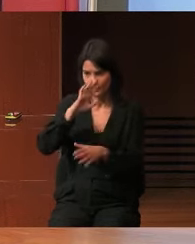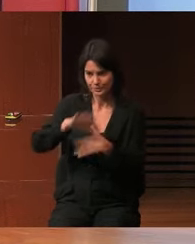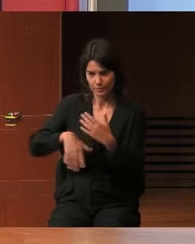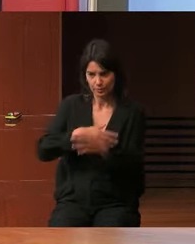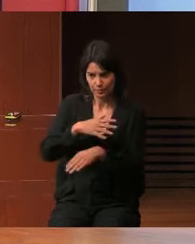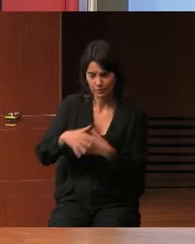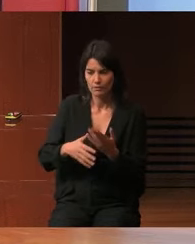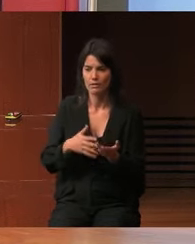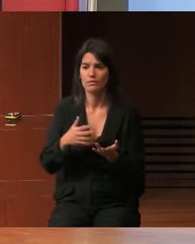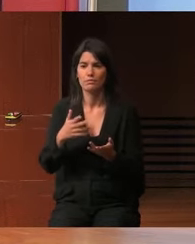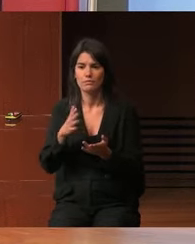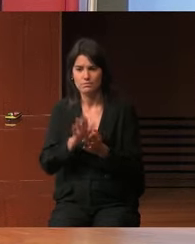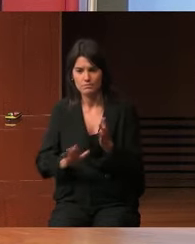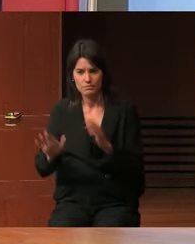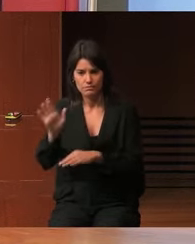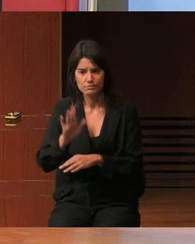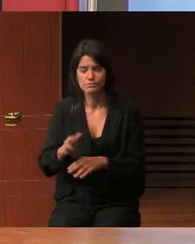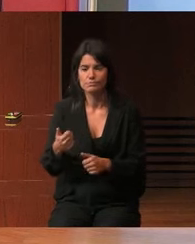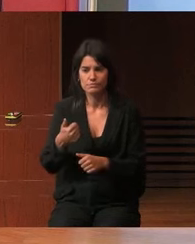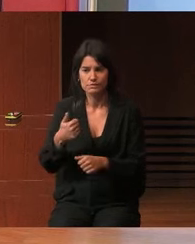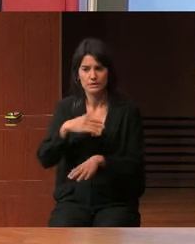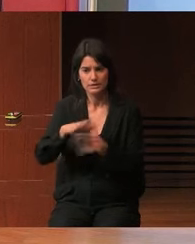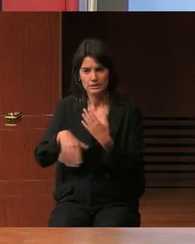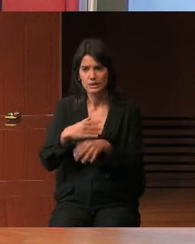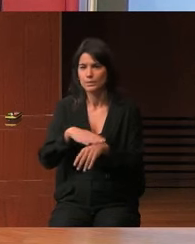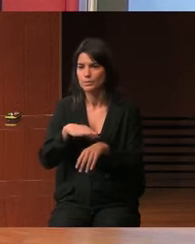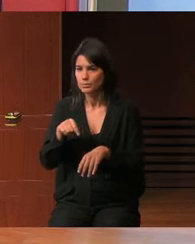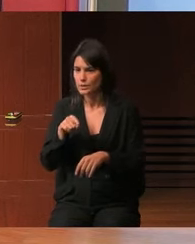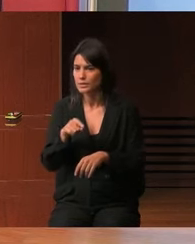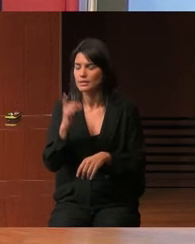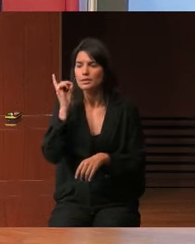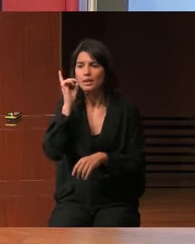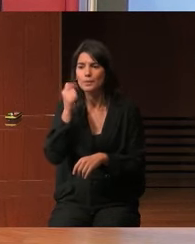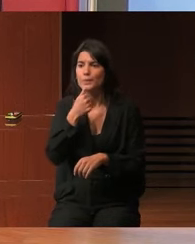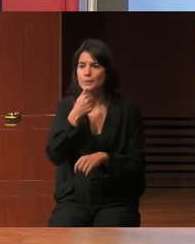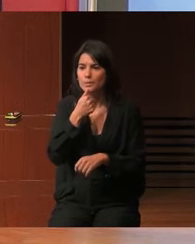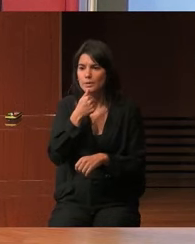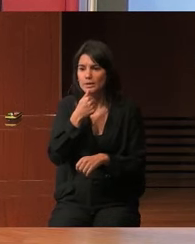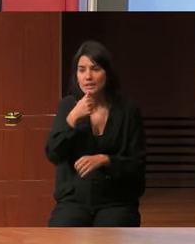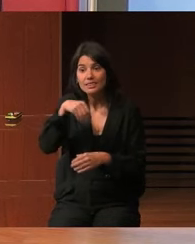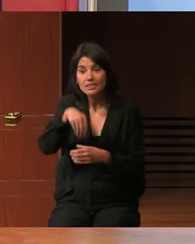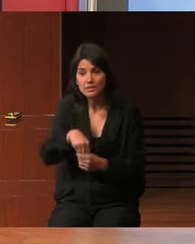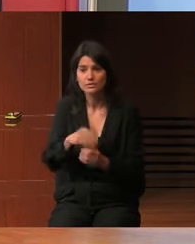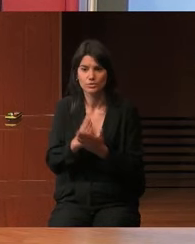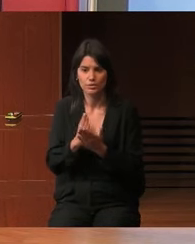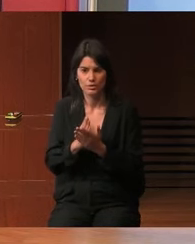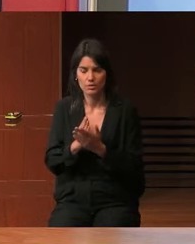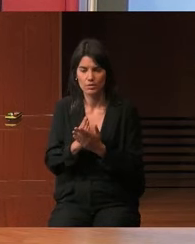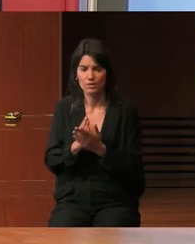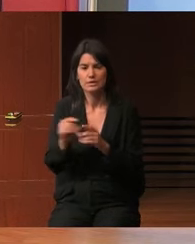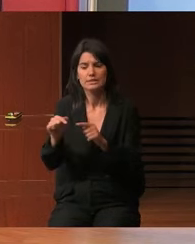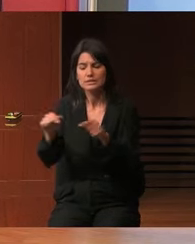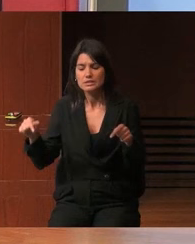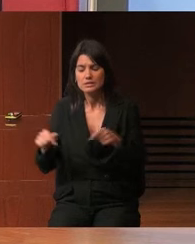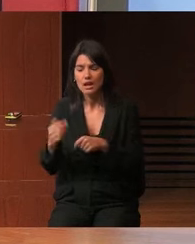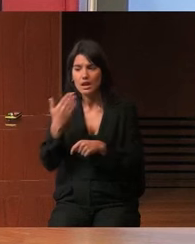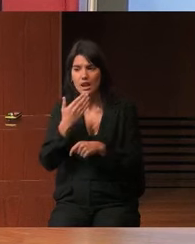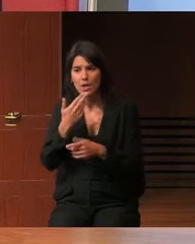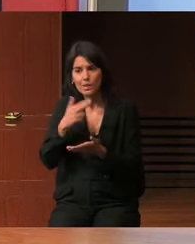mas sobretudo internacional, que tem havido em relação à utilização do telemóvel em meio escolar. Não é tanto na sala de aula, mas